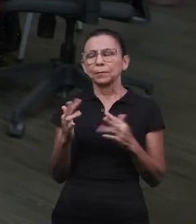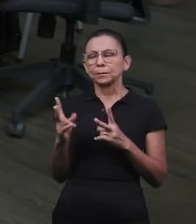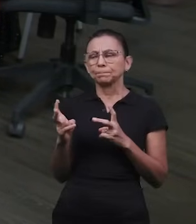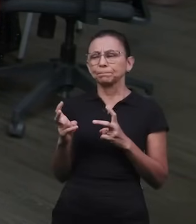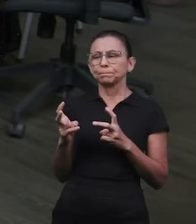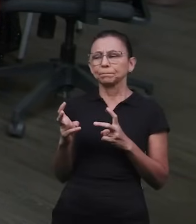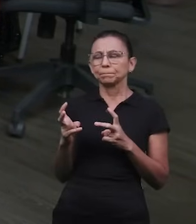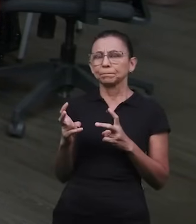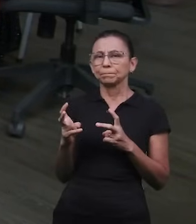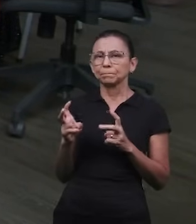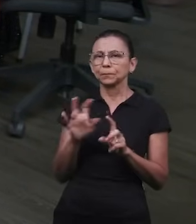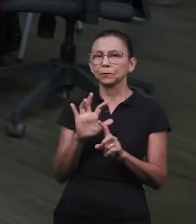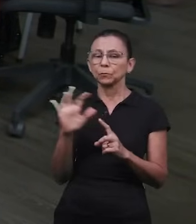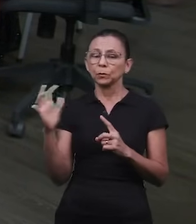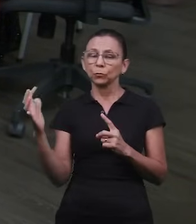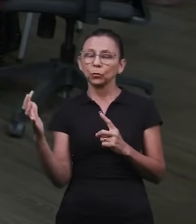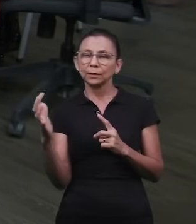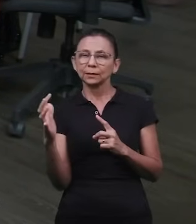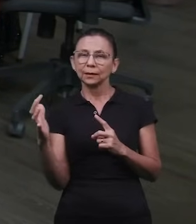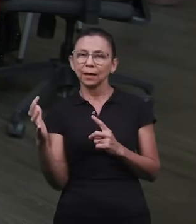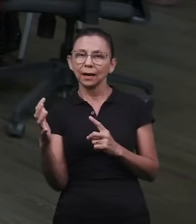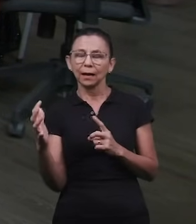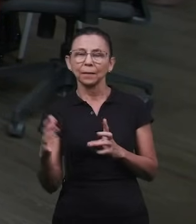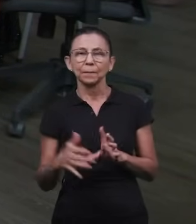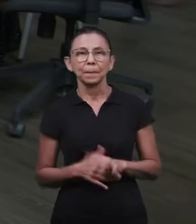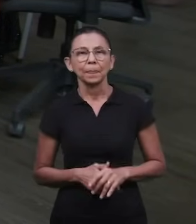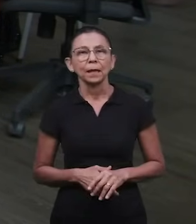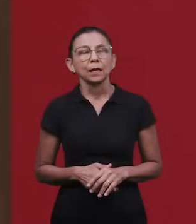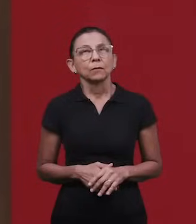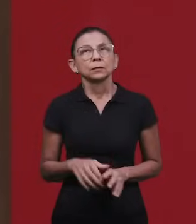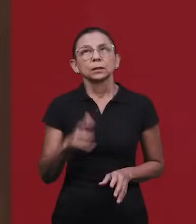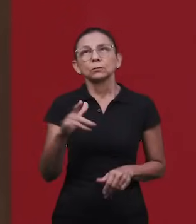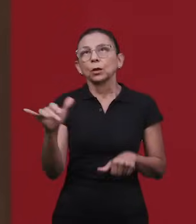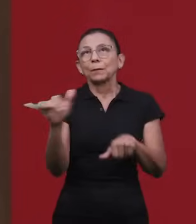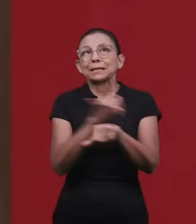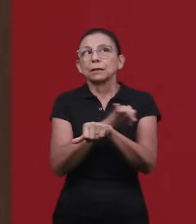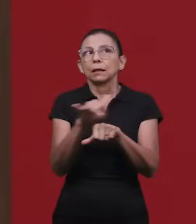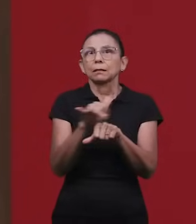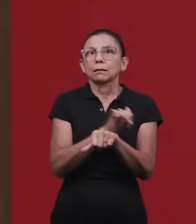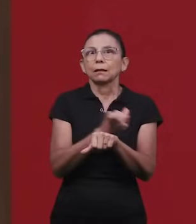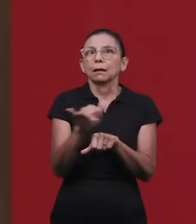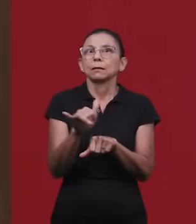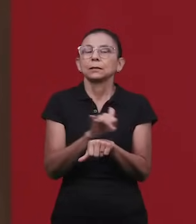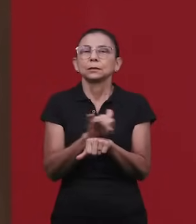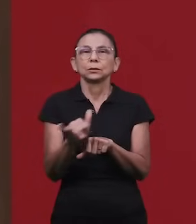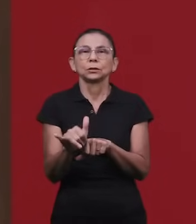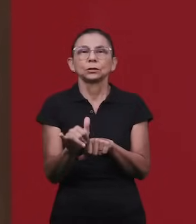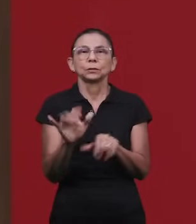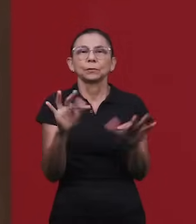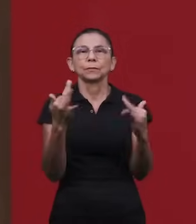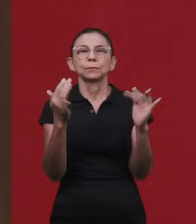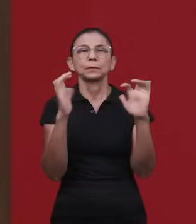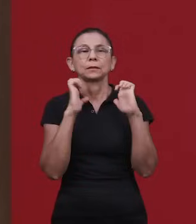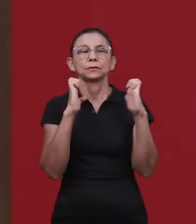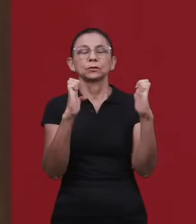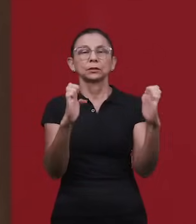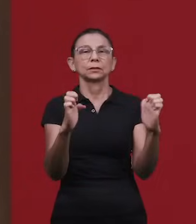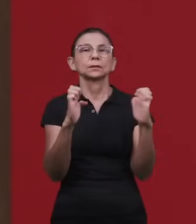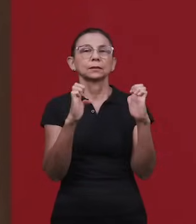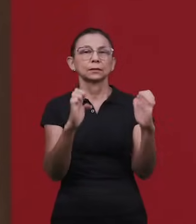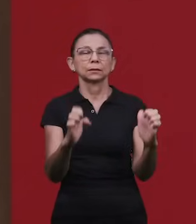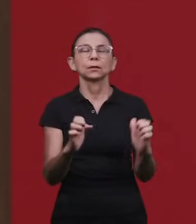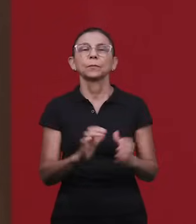assim, não existe um plano elaborado para você, vou evangelizar os meus familiares. Preocupe-se em dar um